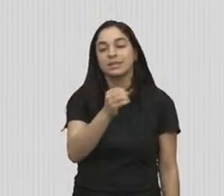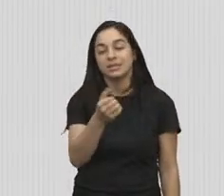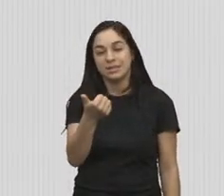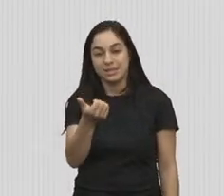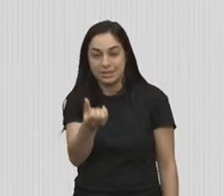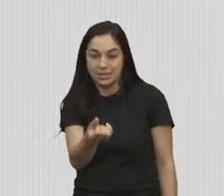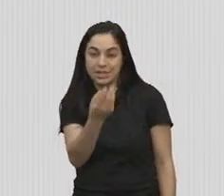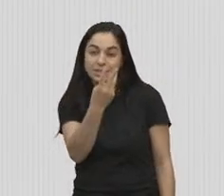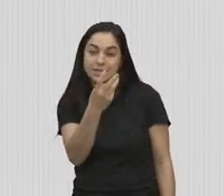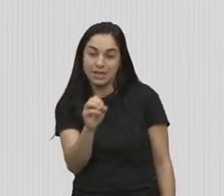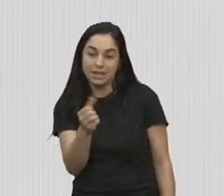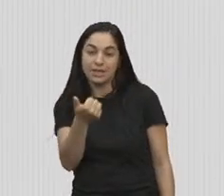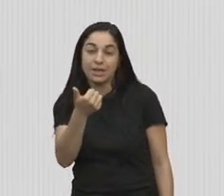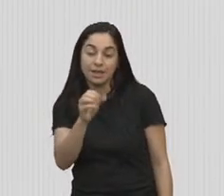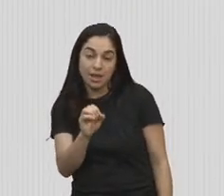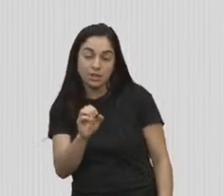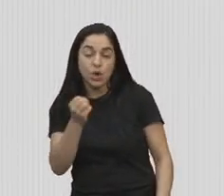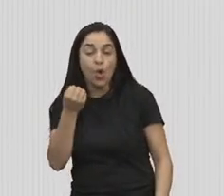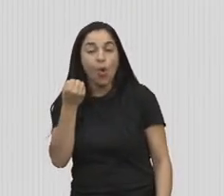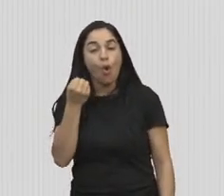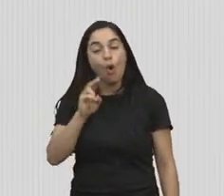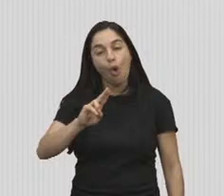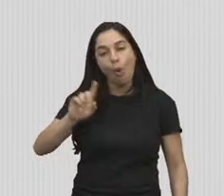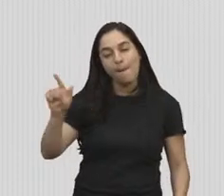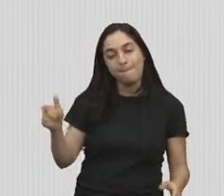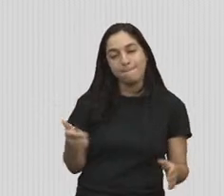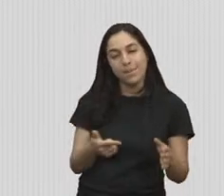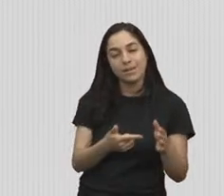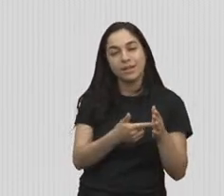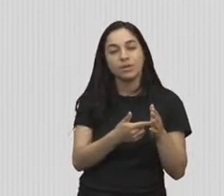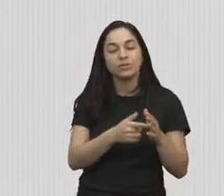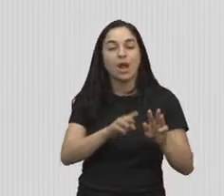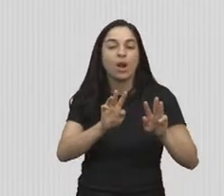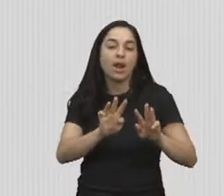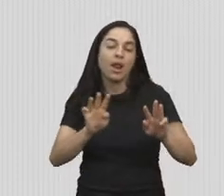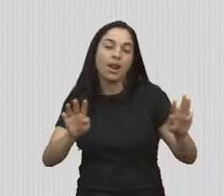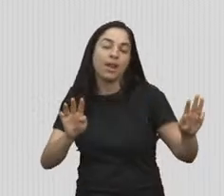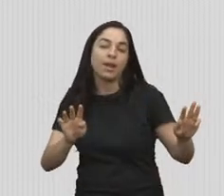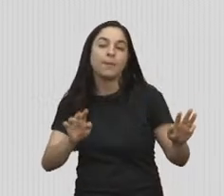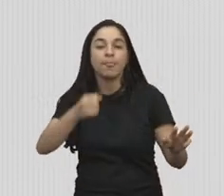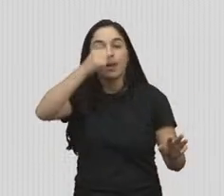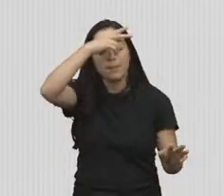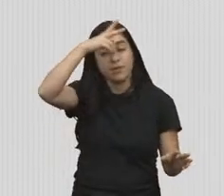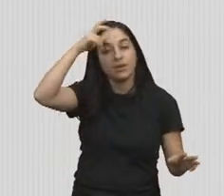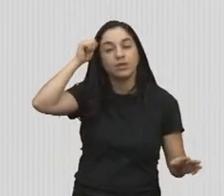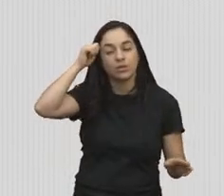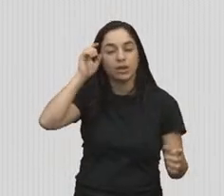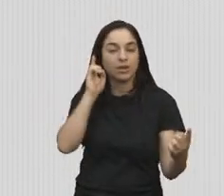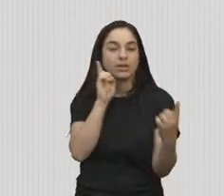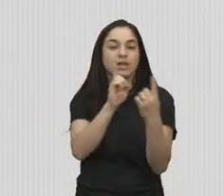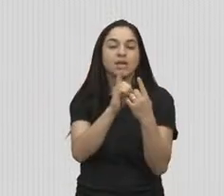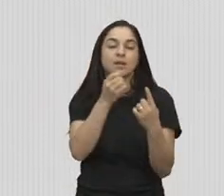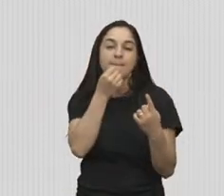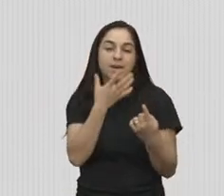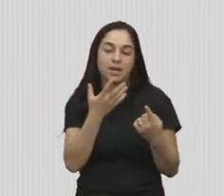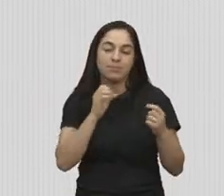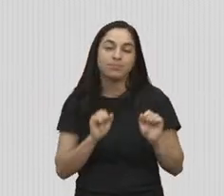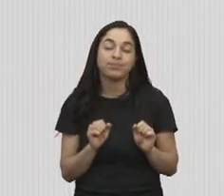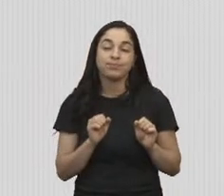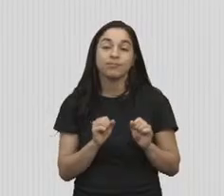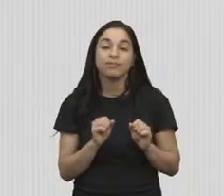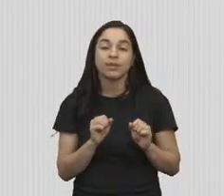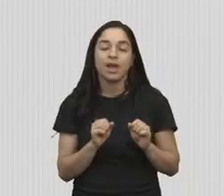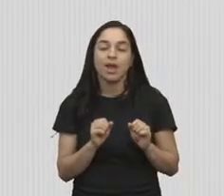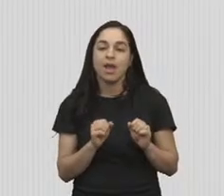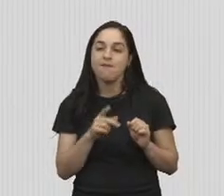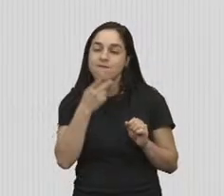pode também fazer uma denúncia anônima pelo site da prefeitura mesmo, pelo Atende Bem online, dizendo o